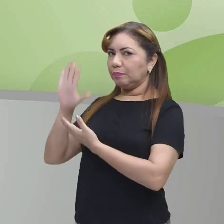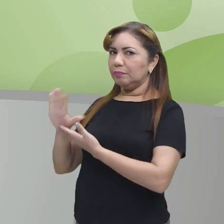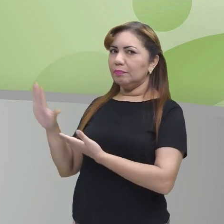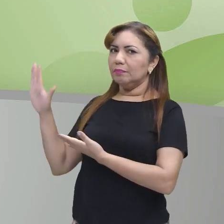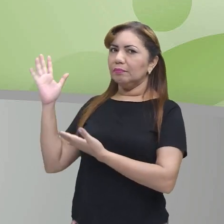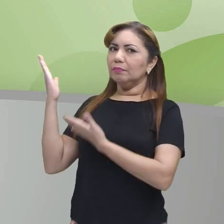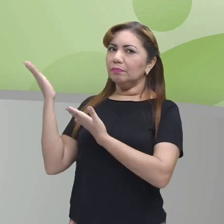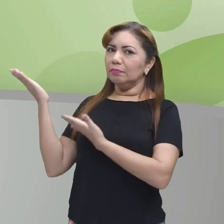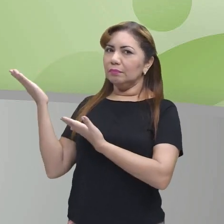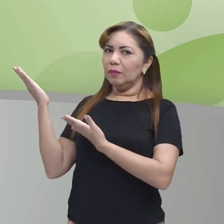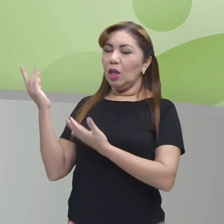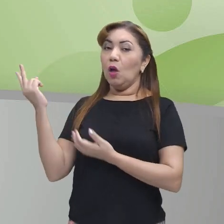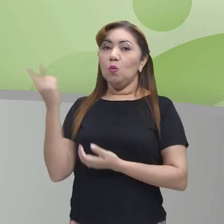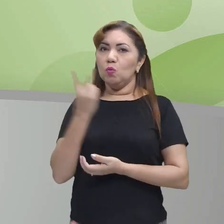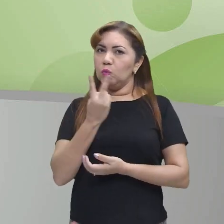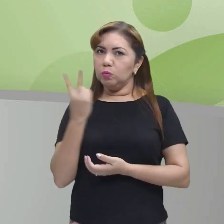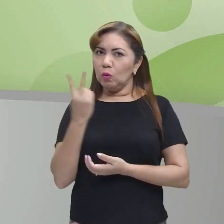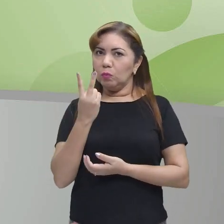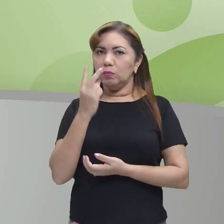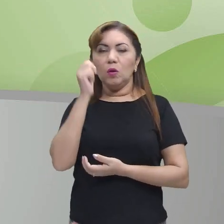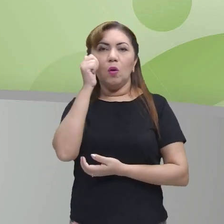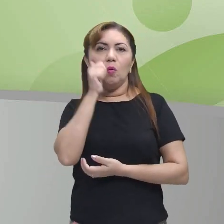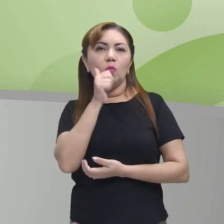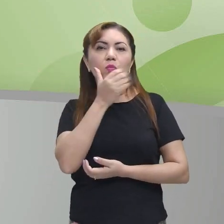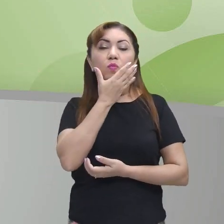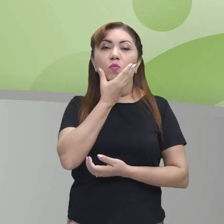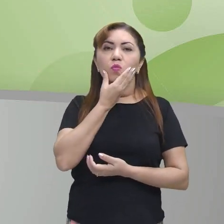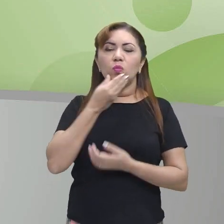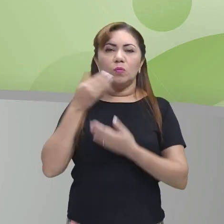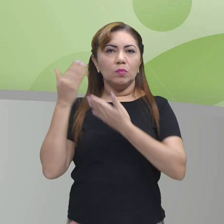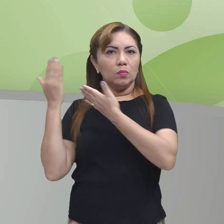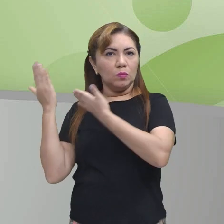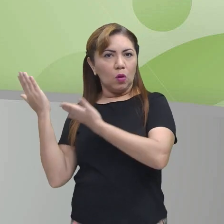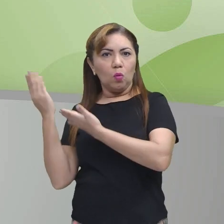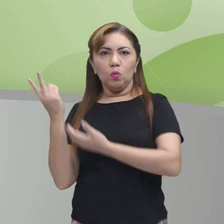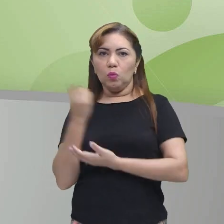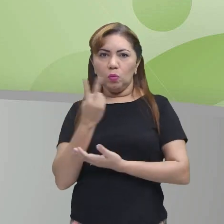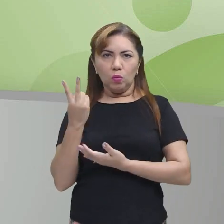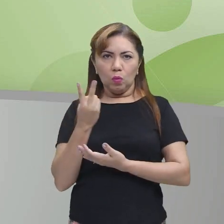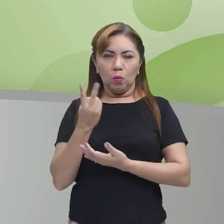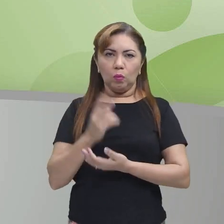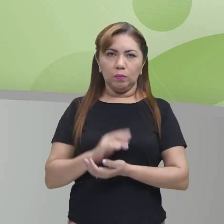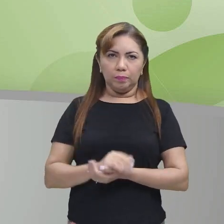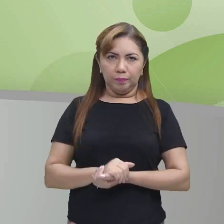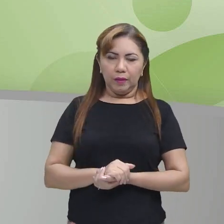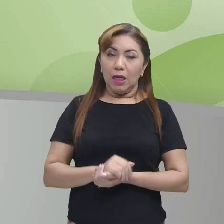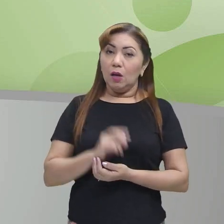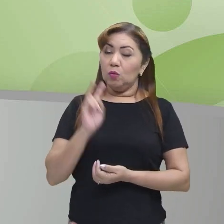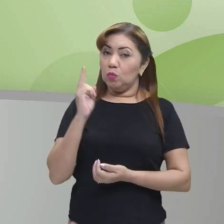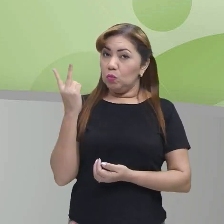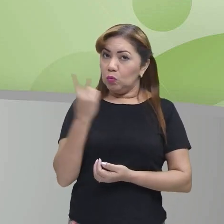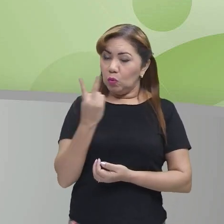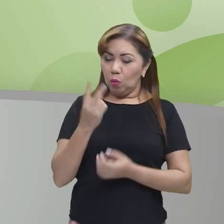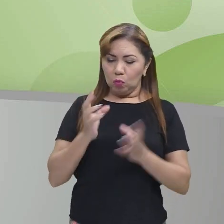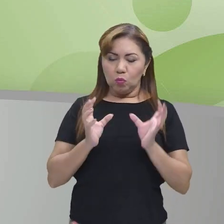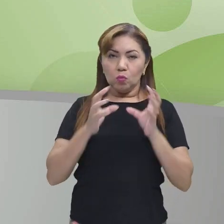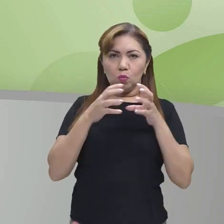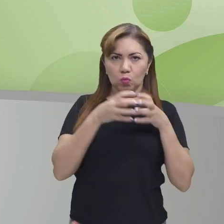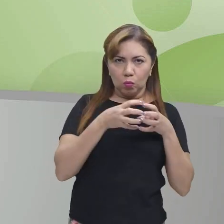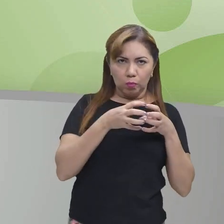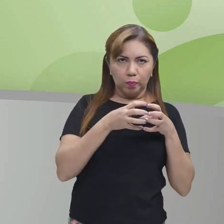aqui estão os órgãos sexuais masculino e feminino. É através deles